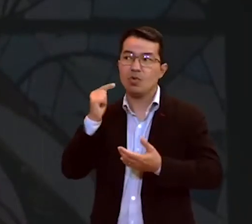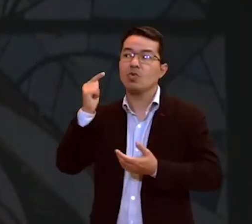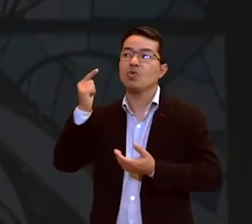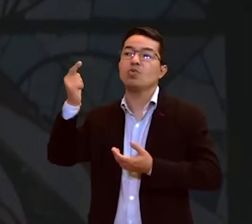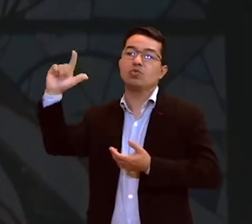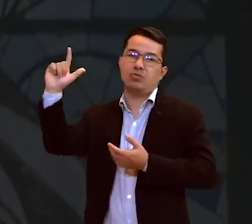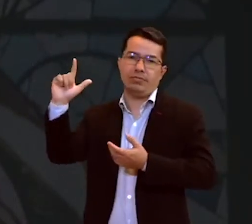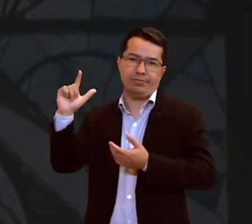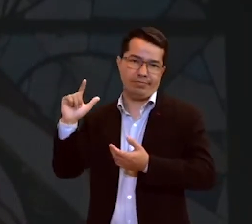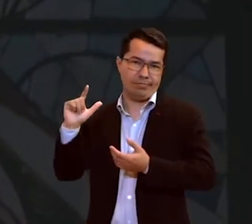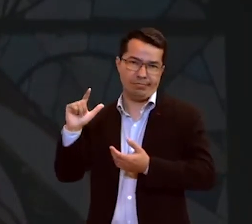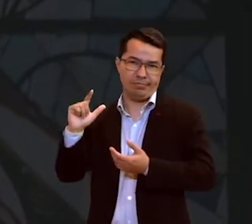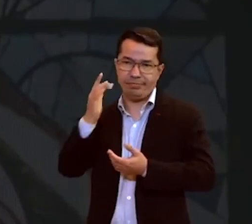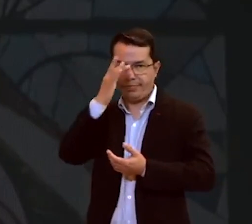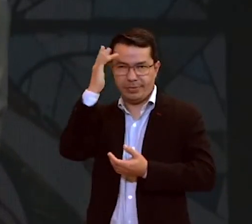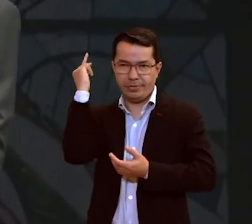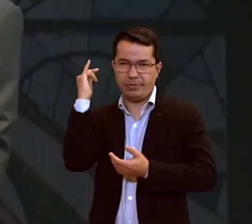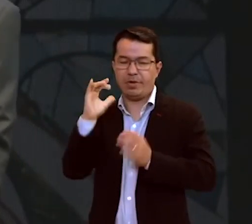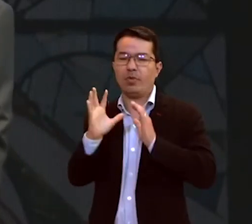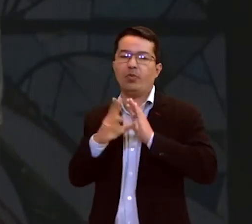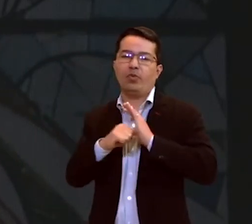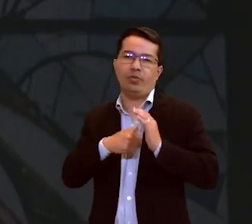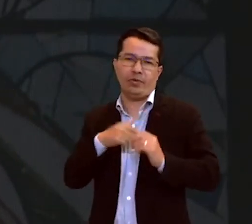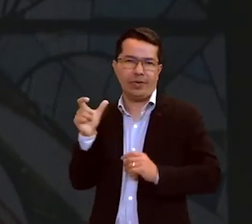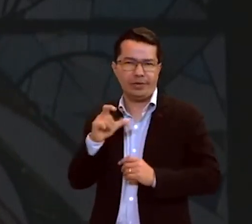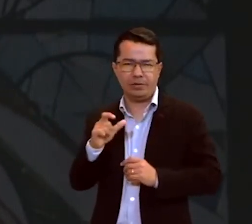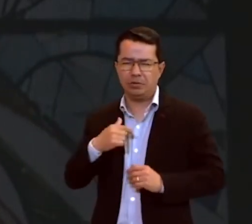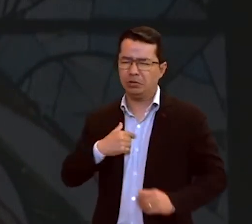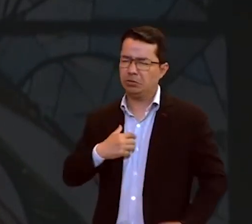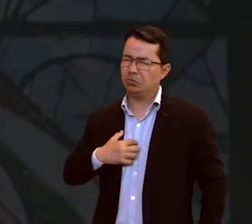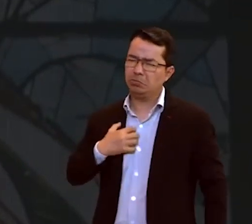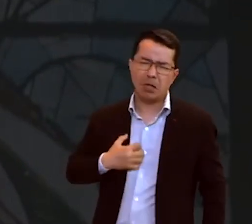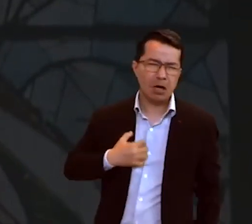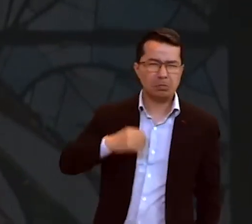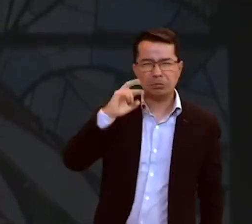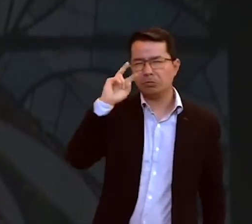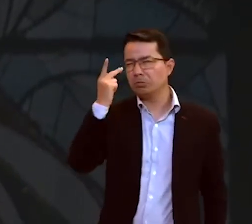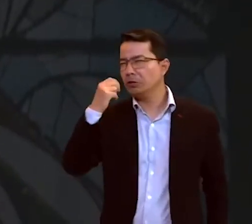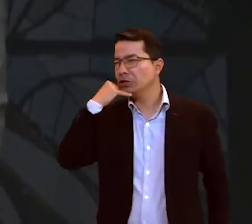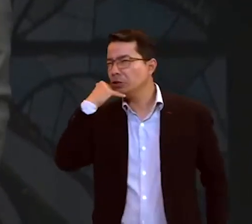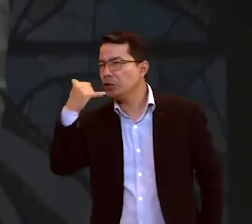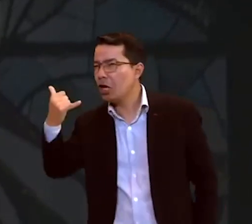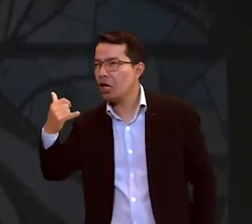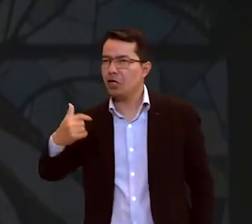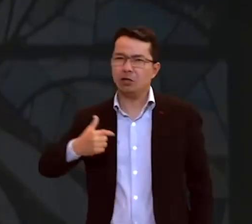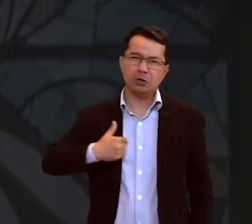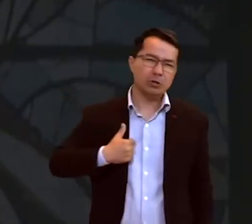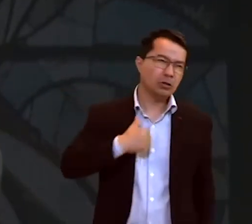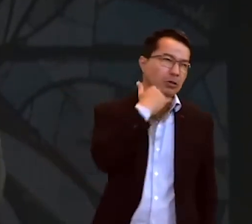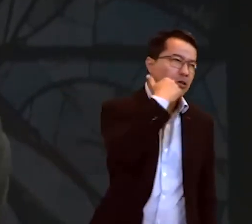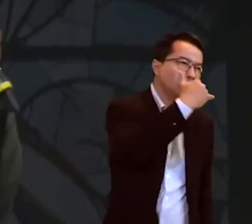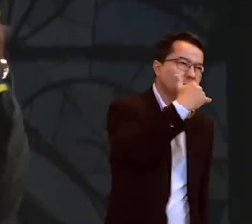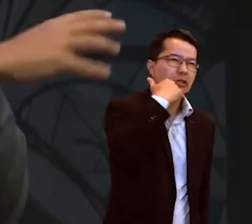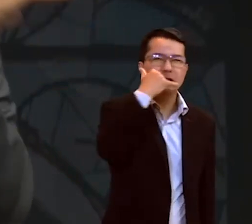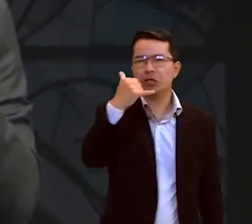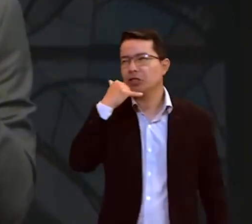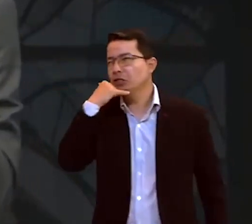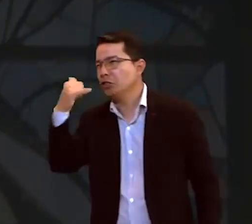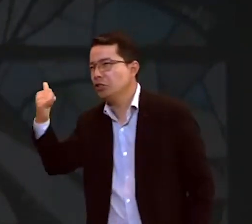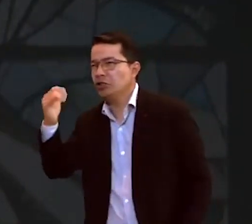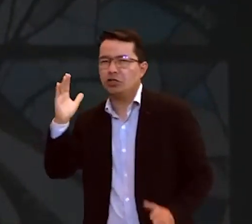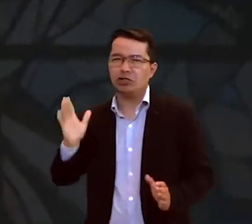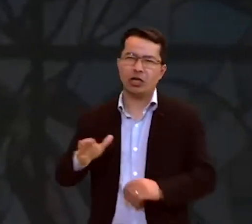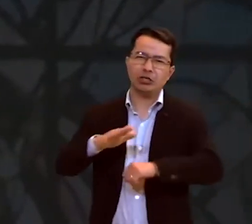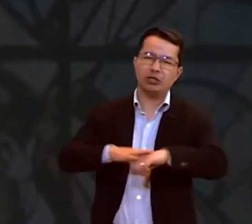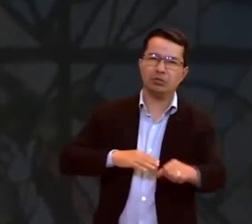não é possível. E eu fiquei bravo demais, comecei a ligar, e tentei acertar, e aí tirei print, e liguei para um, liguei para outro, eu já estava vendo com o advogado, e